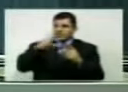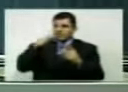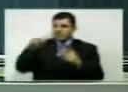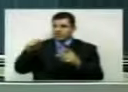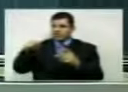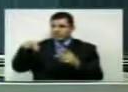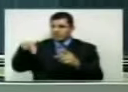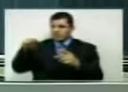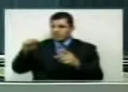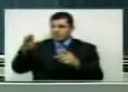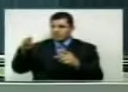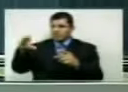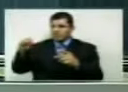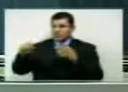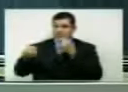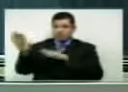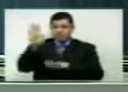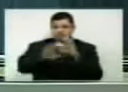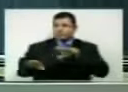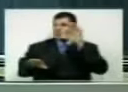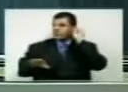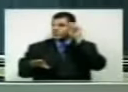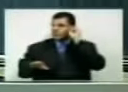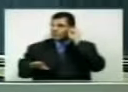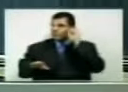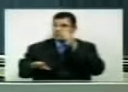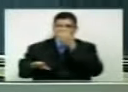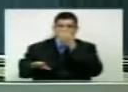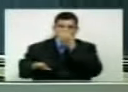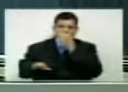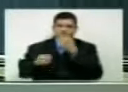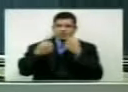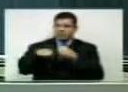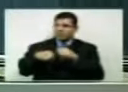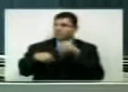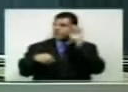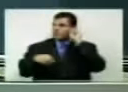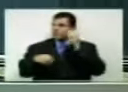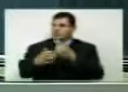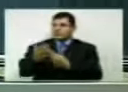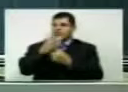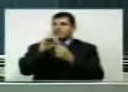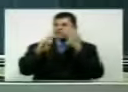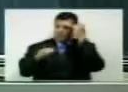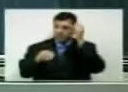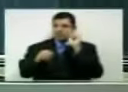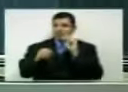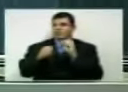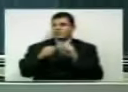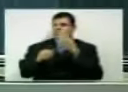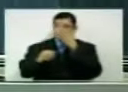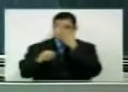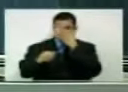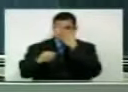que disse cuidado, e ele não ouviu Joaquim Nabuco, preferiu ouvir os conservadores. Sabe o que deu?